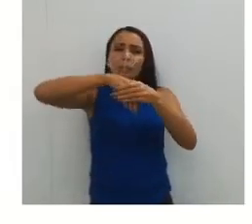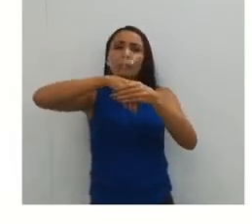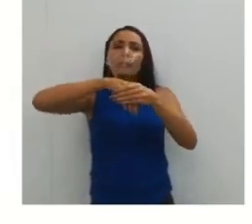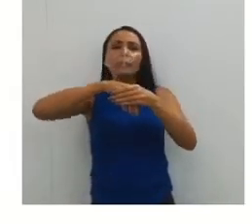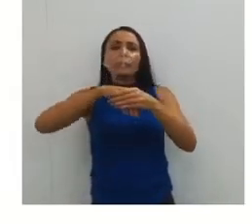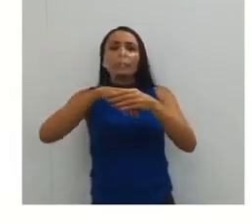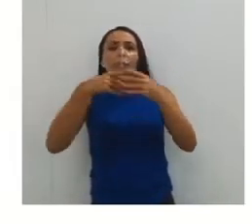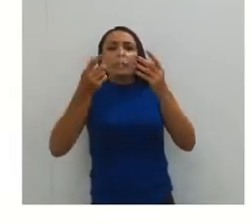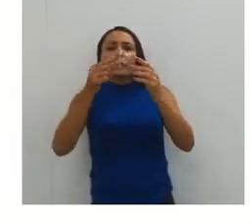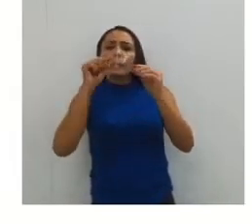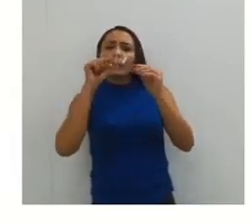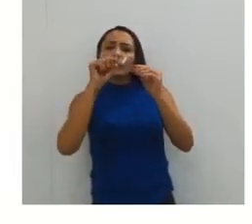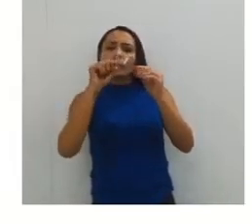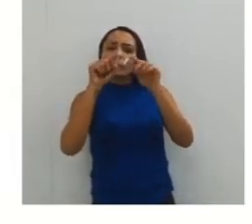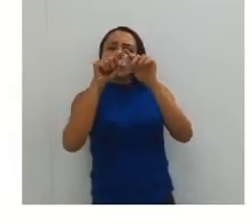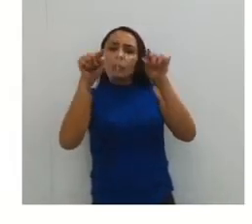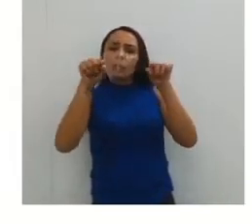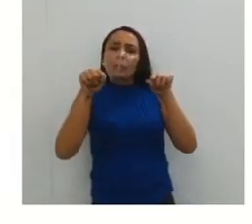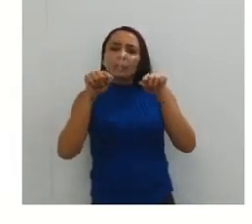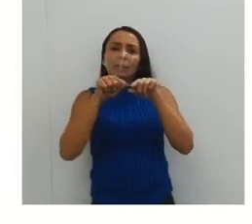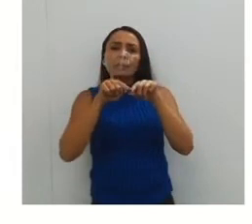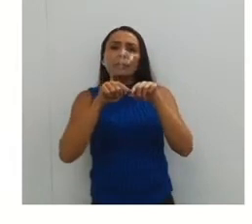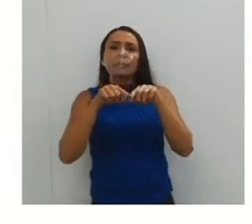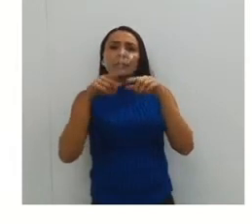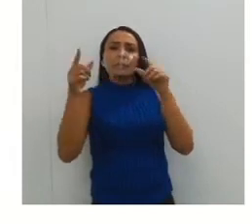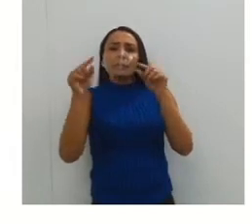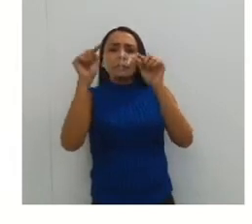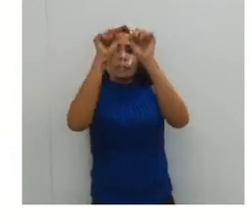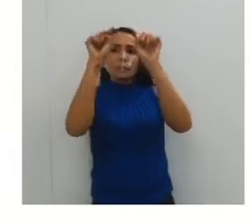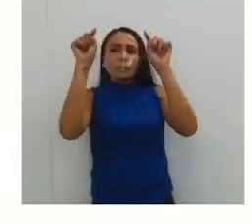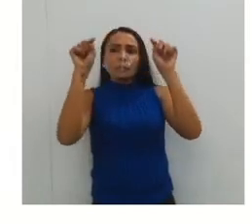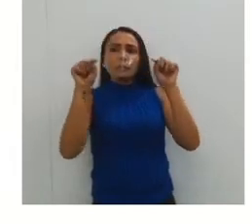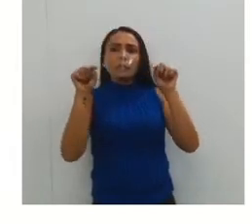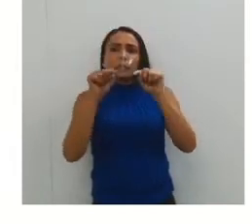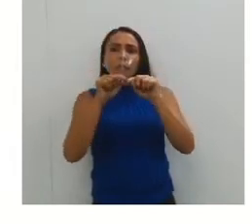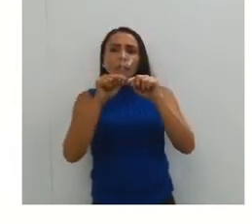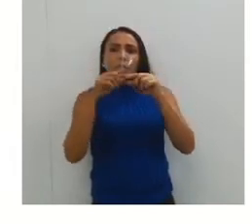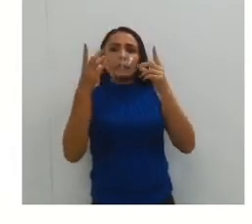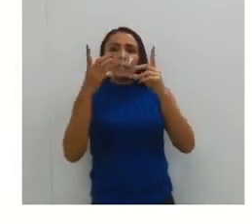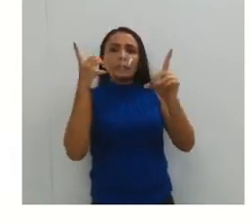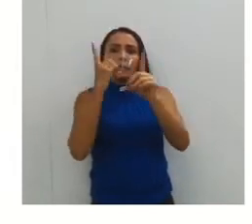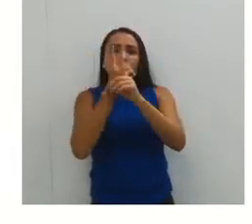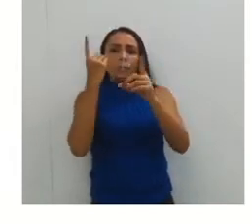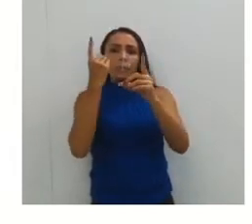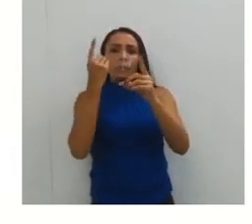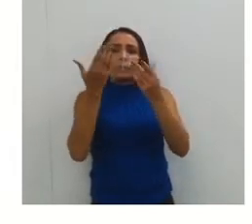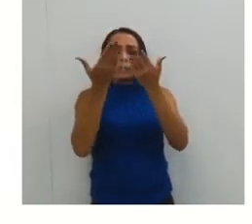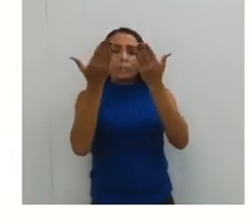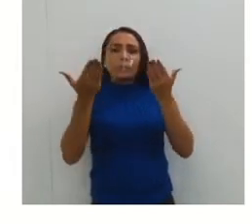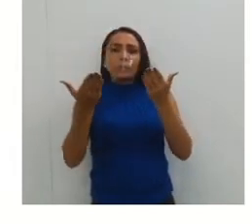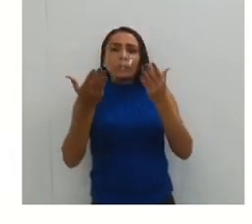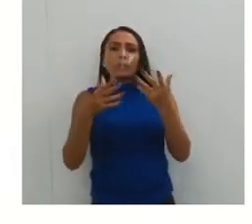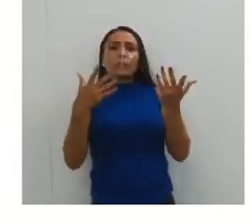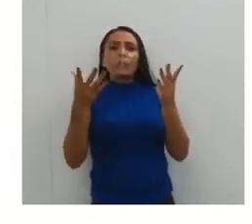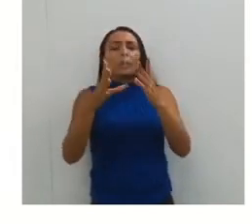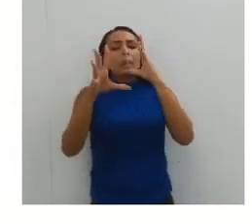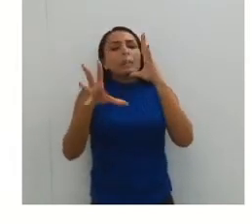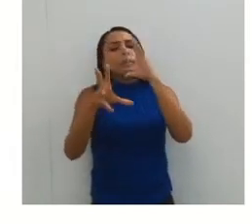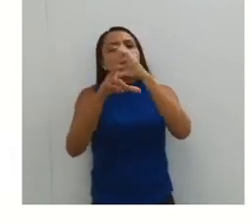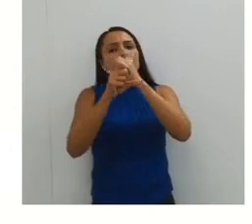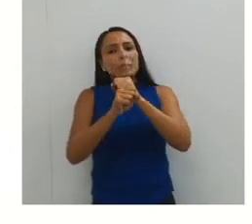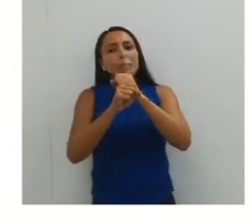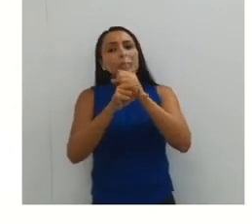uma perfuração quadrada, cujas dimensões aparecem na figura. Determine a expressão simplificada